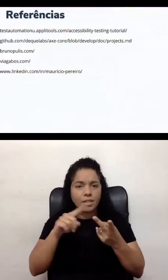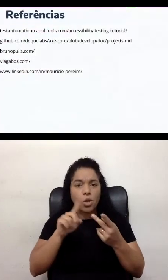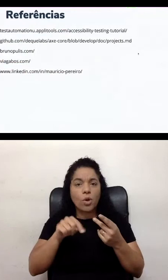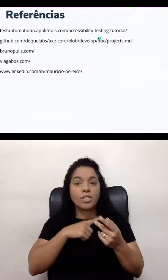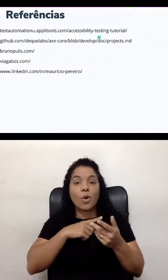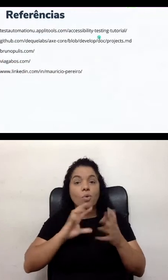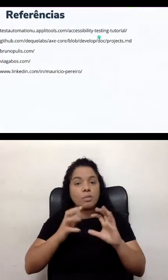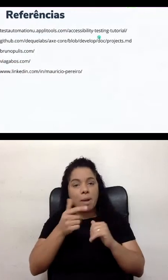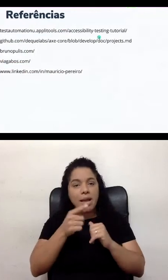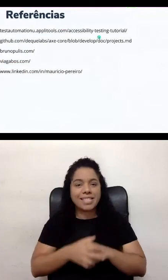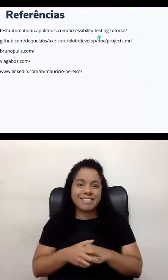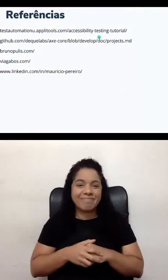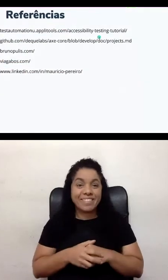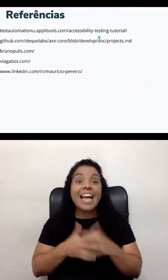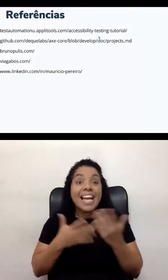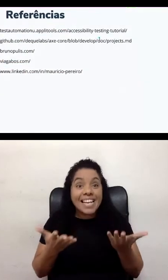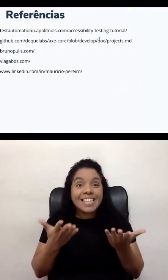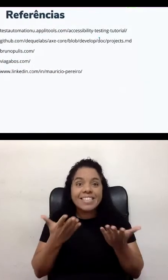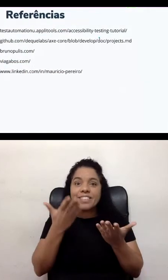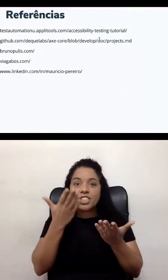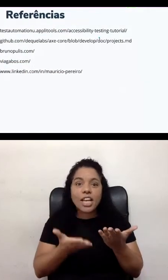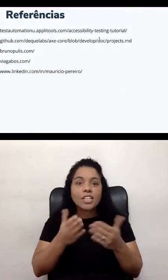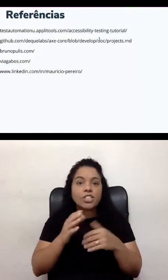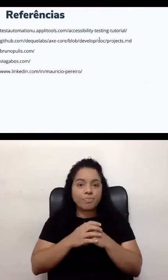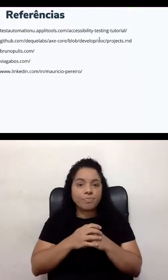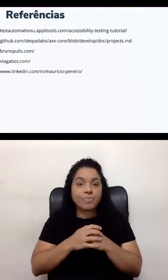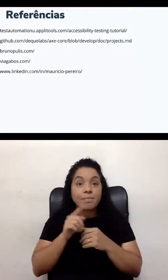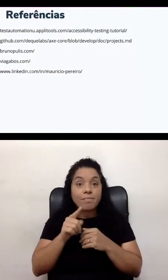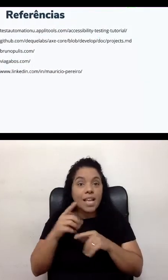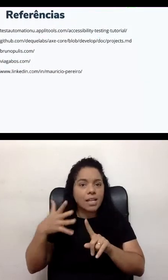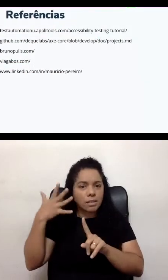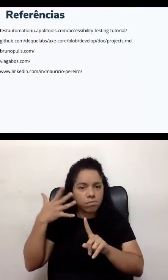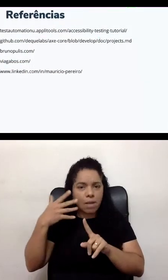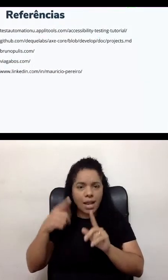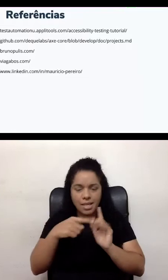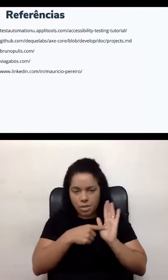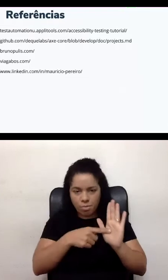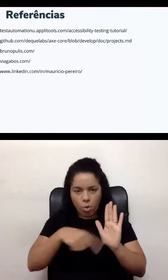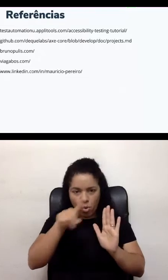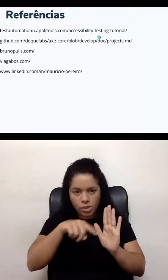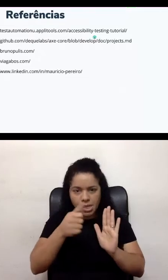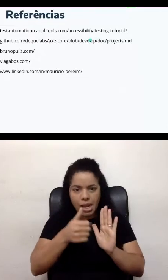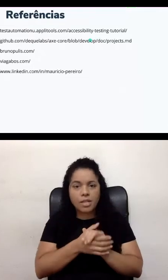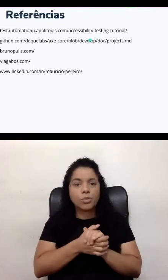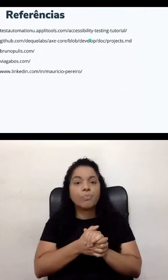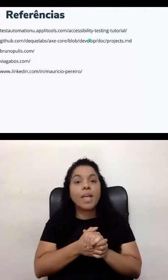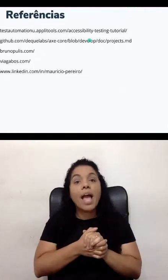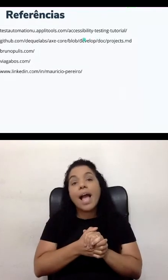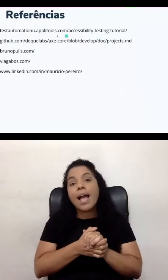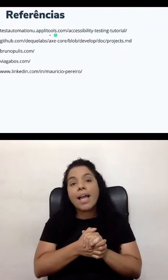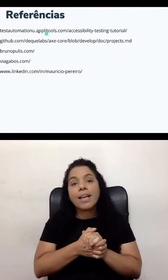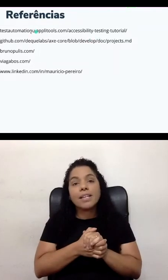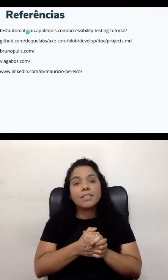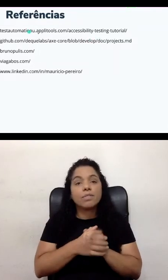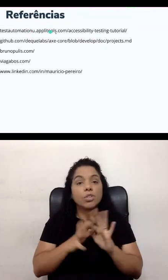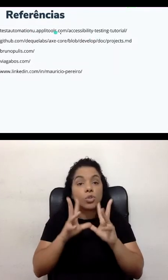bugs. Gente, esse curso, essa palestra que eu estou mostrando para vocês, ela foi